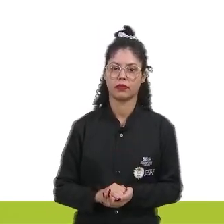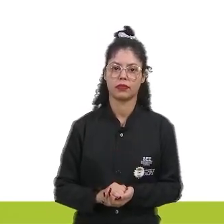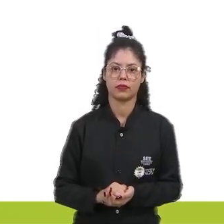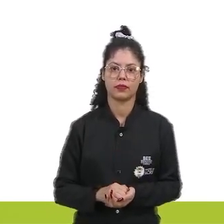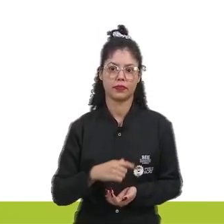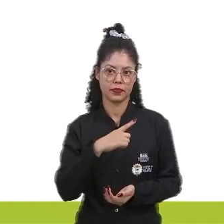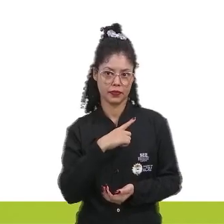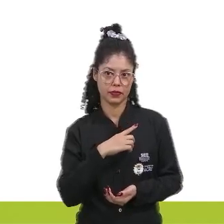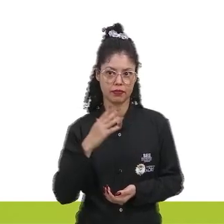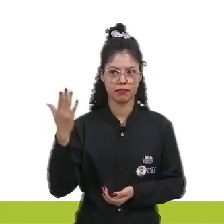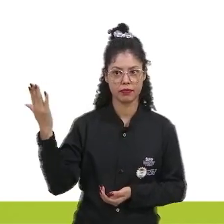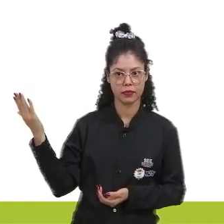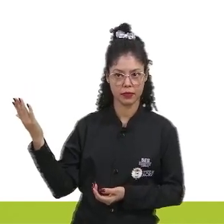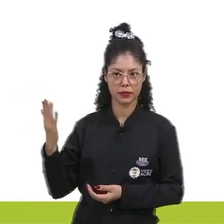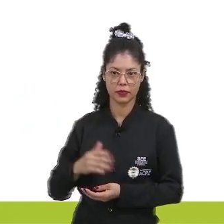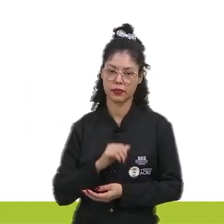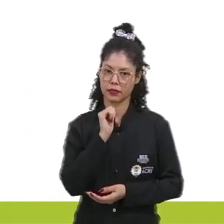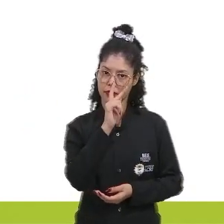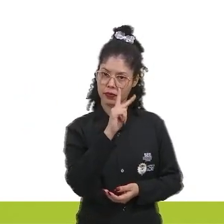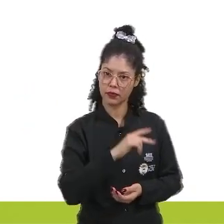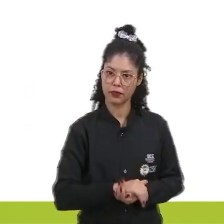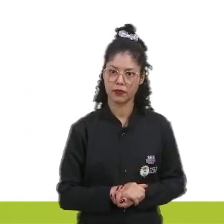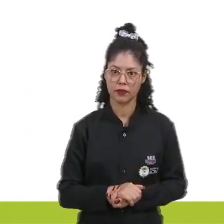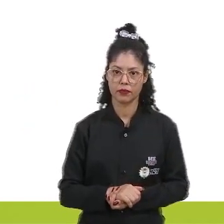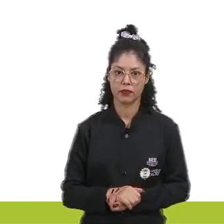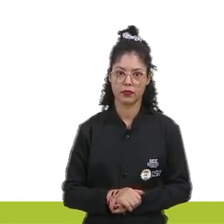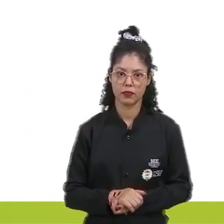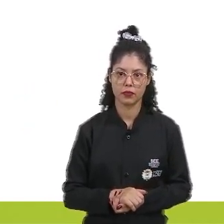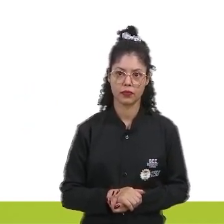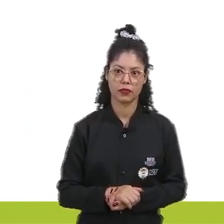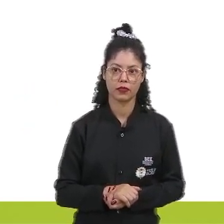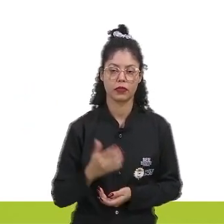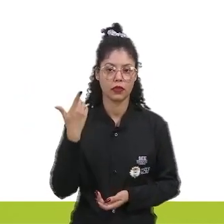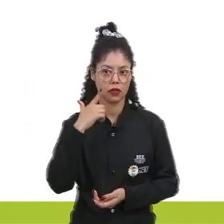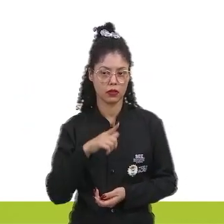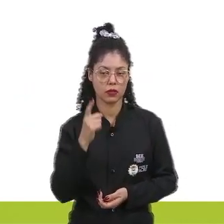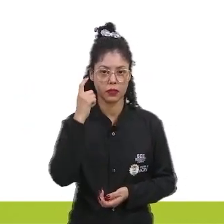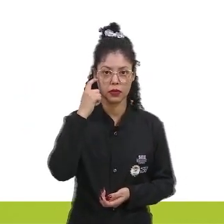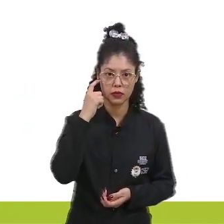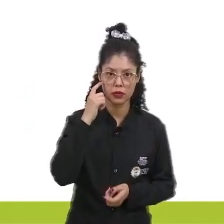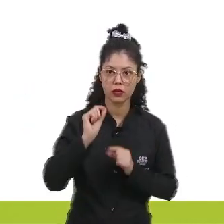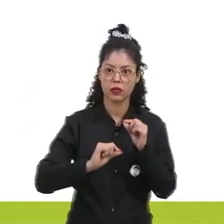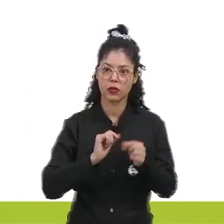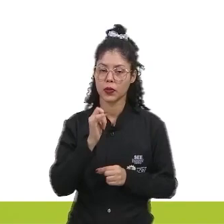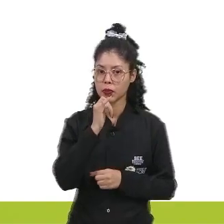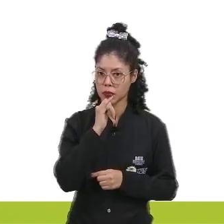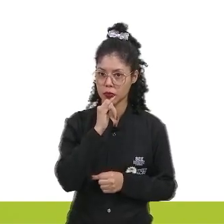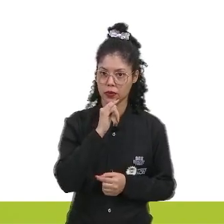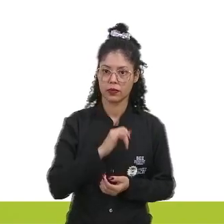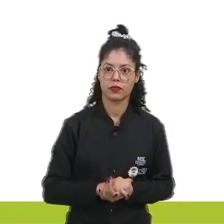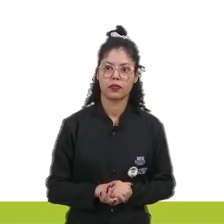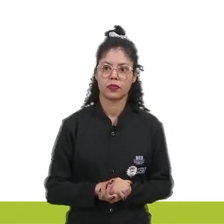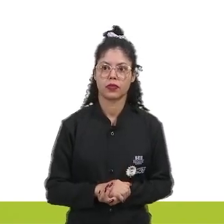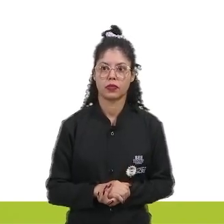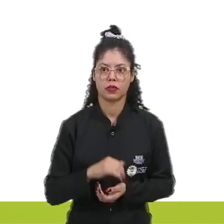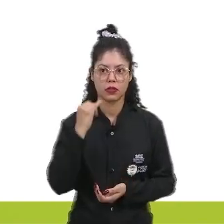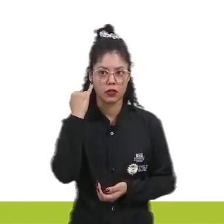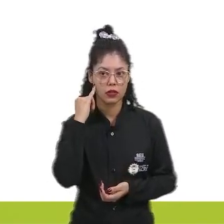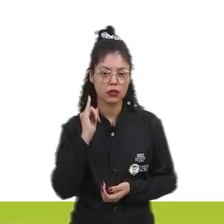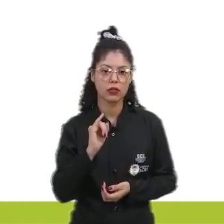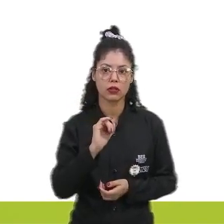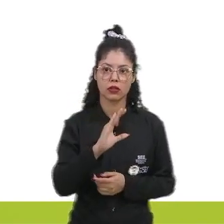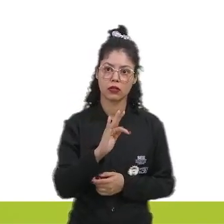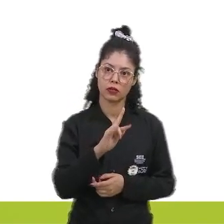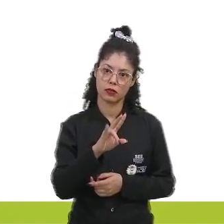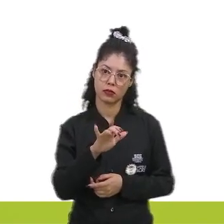coeficiente angular. Ok? Definido, eu já consigo pensar agora, por exemplo, na ideia do